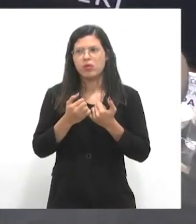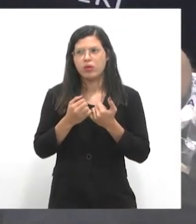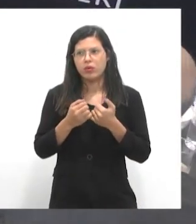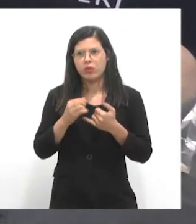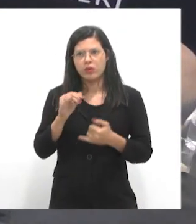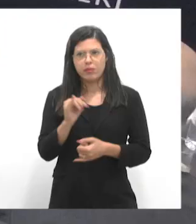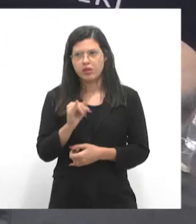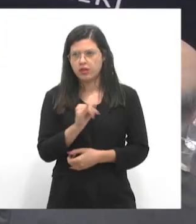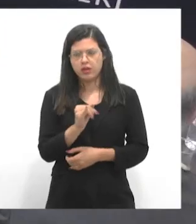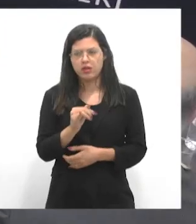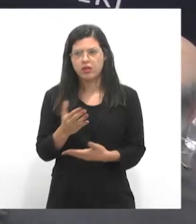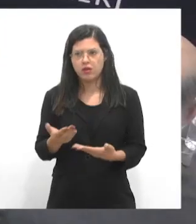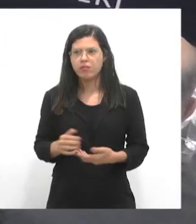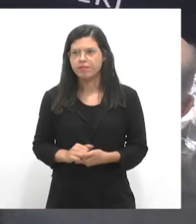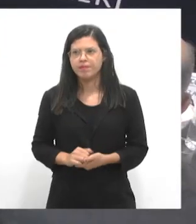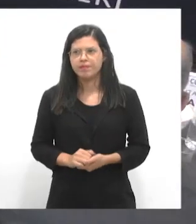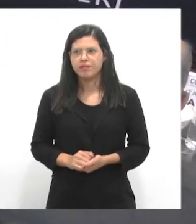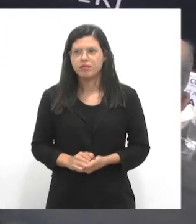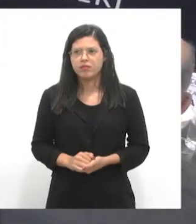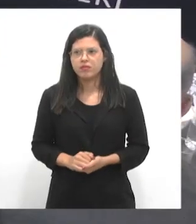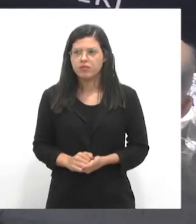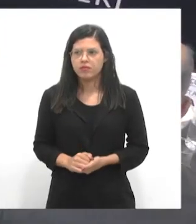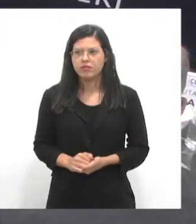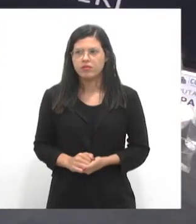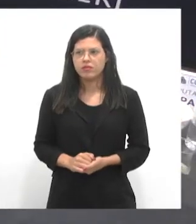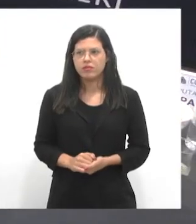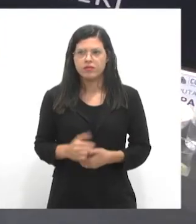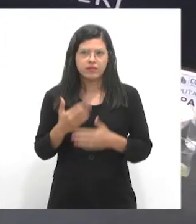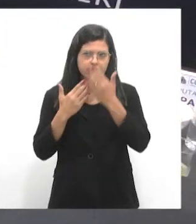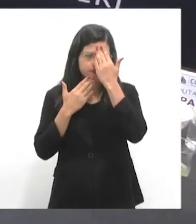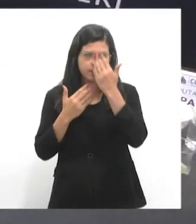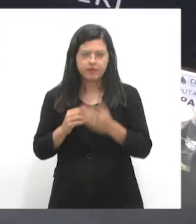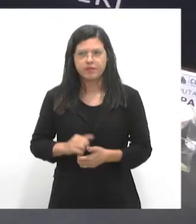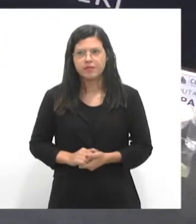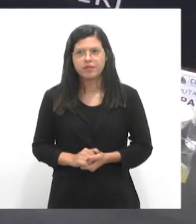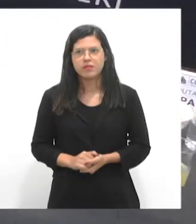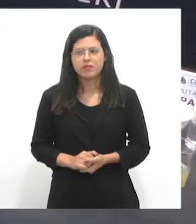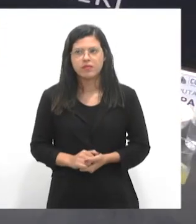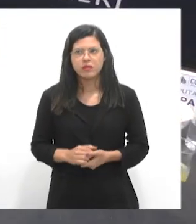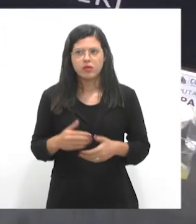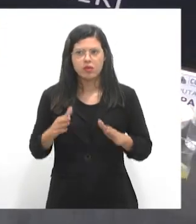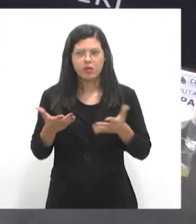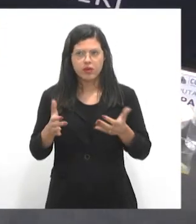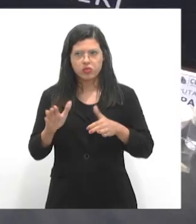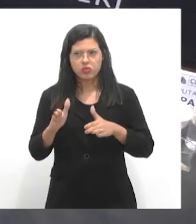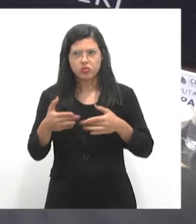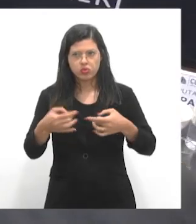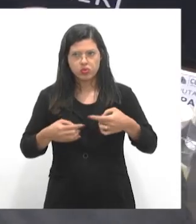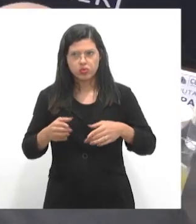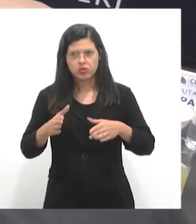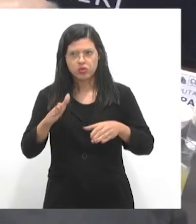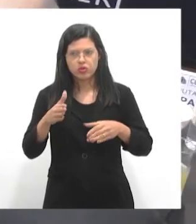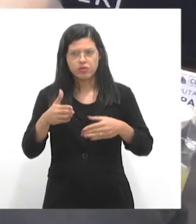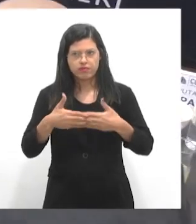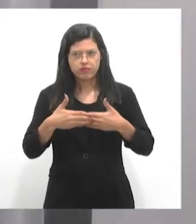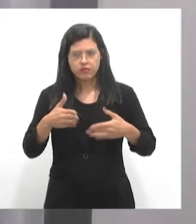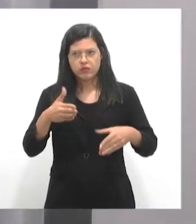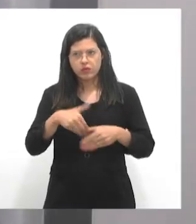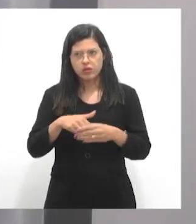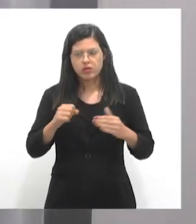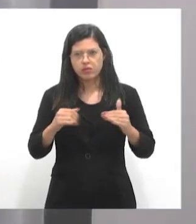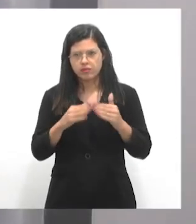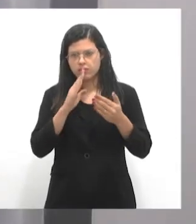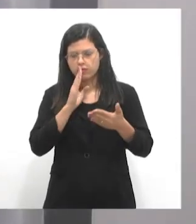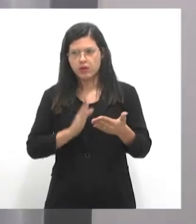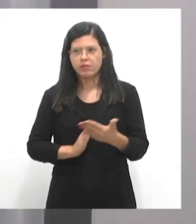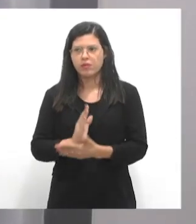implica em gravame qualquer ou prédio. gravrame e tal. Tá bom, obrigado. Não havendo que queira discutir, encerrada a discussão e votação, senhores que aprovam permaneçam como